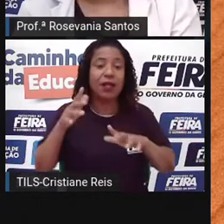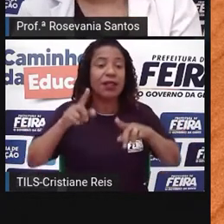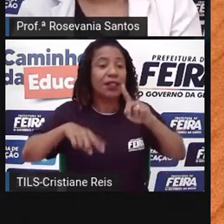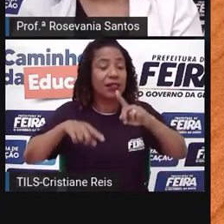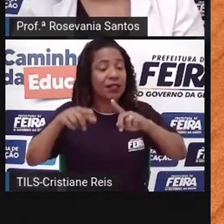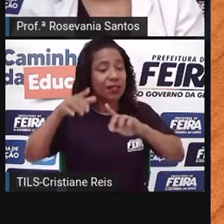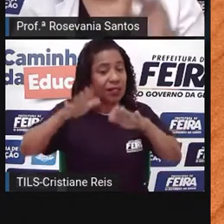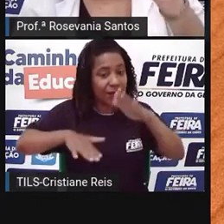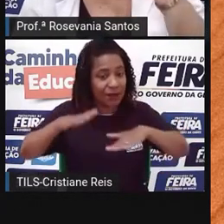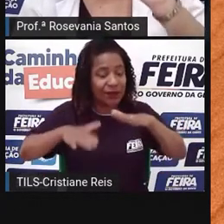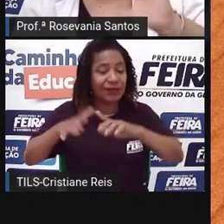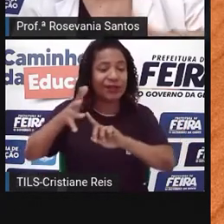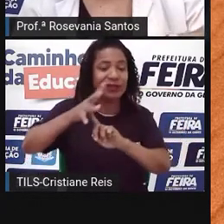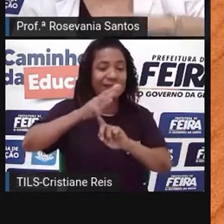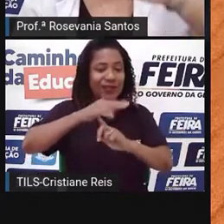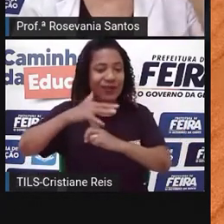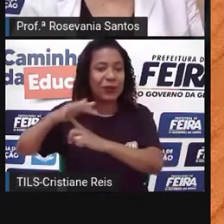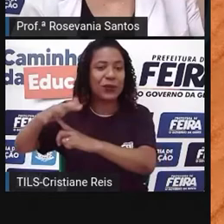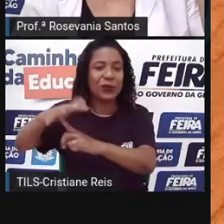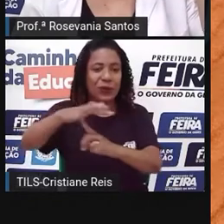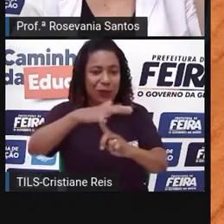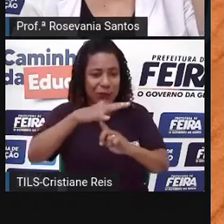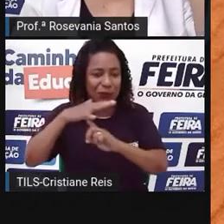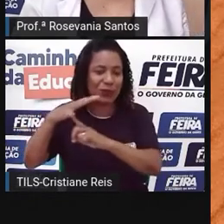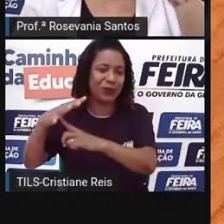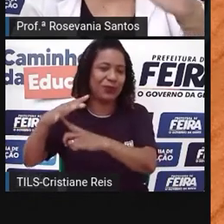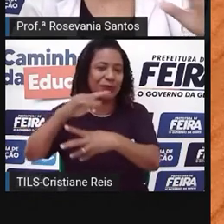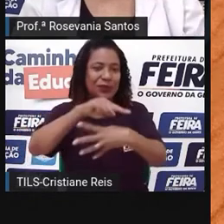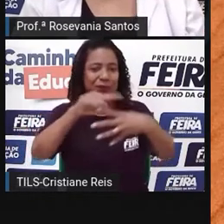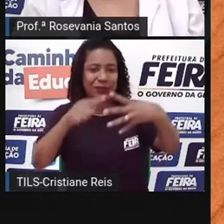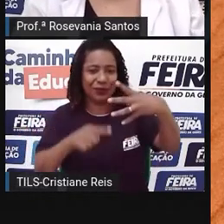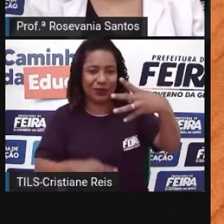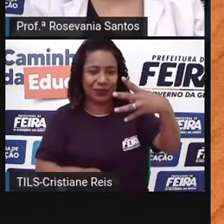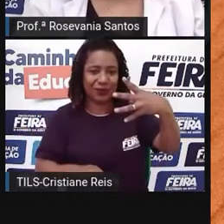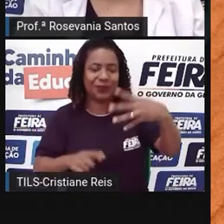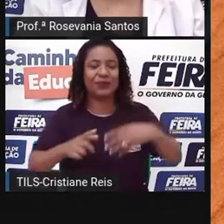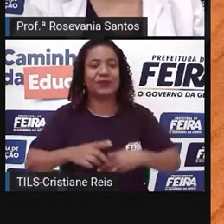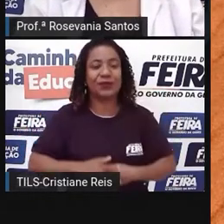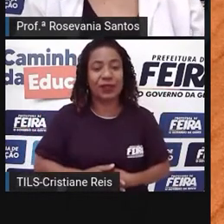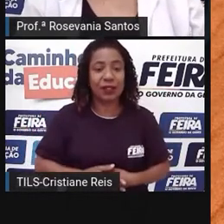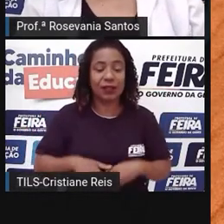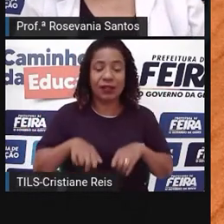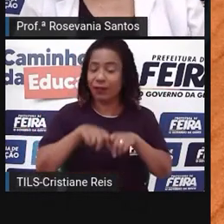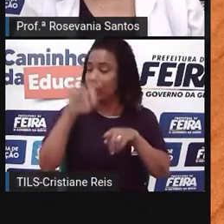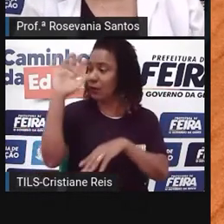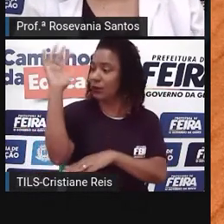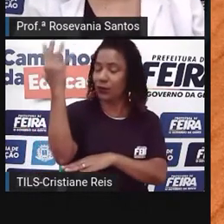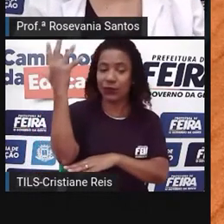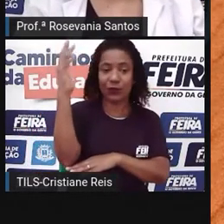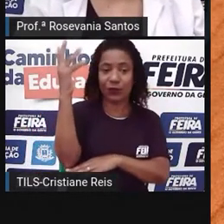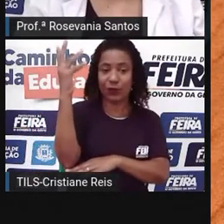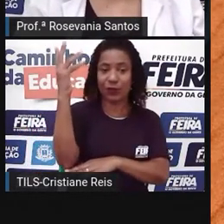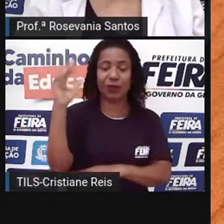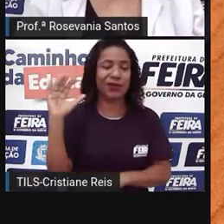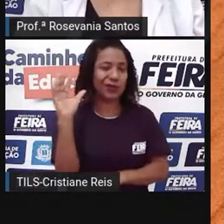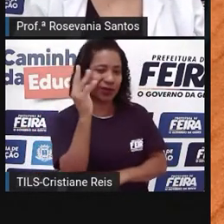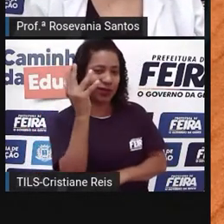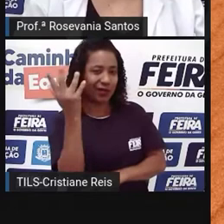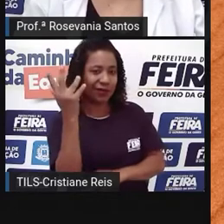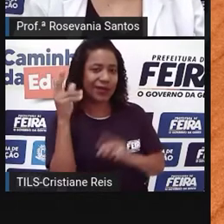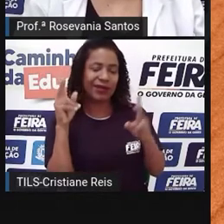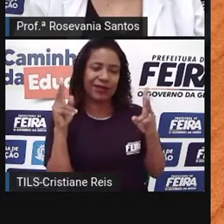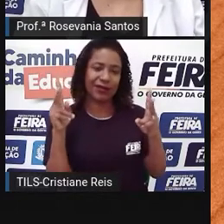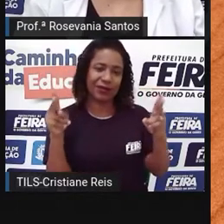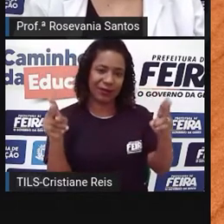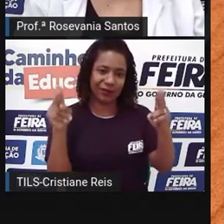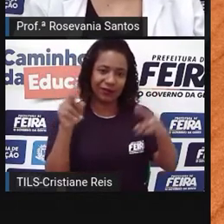as características, né, do porte, do comportamento da vegetação ou do clima é o mesmo, né?